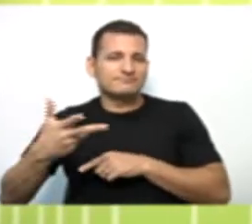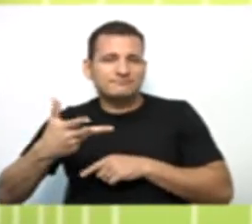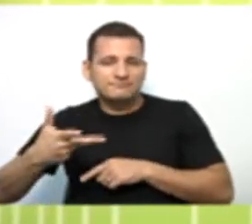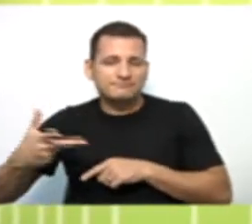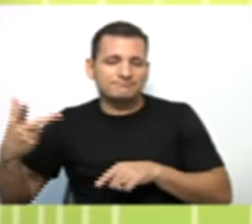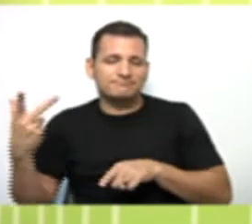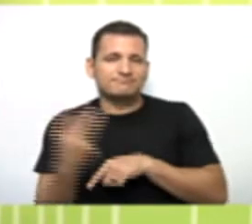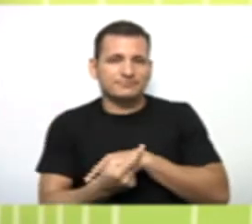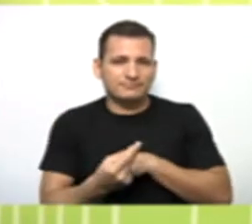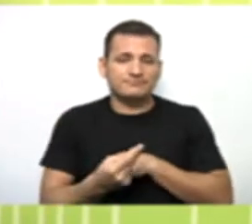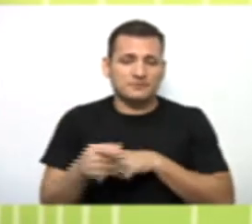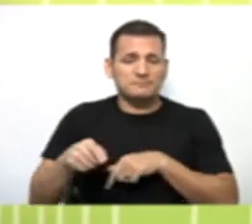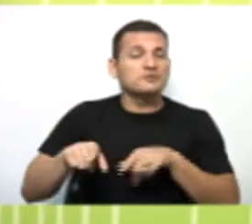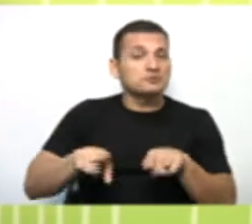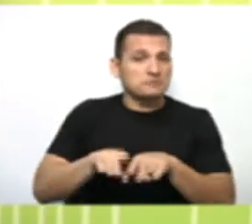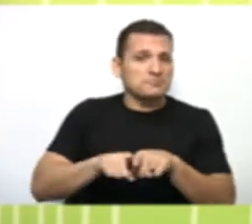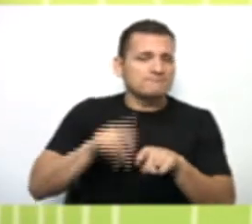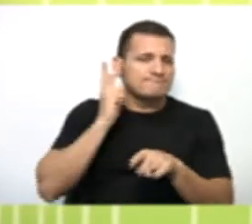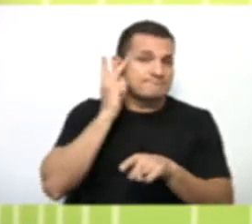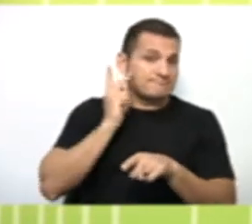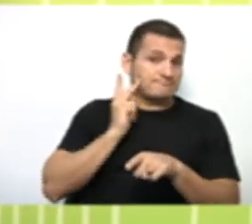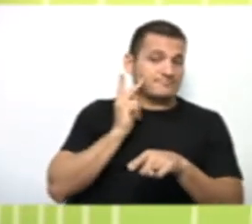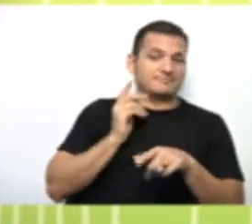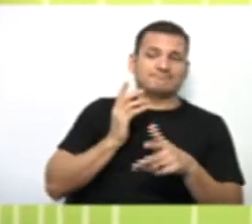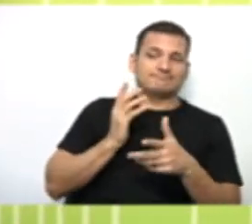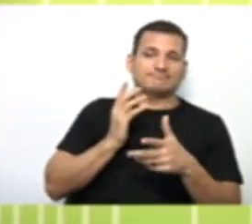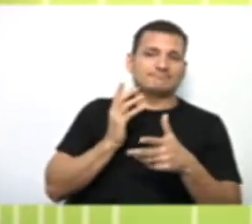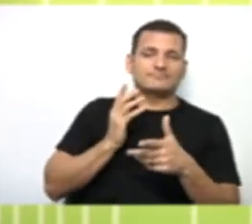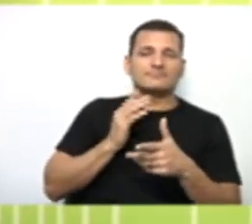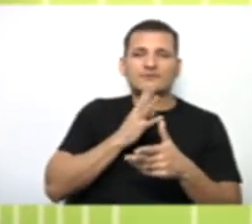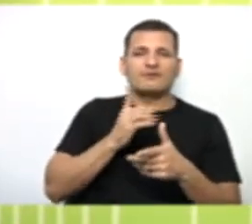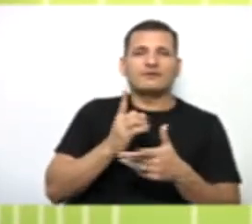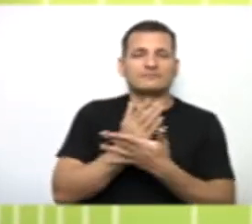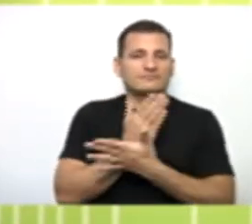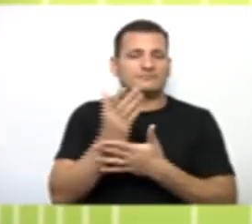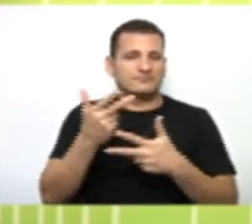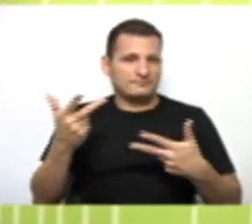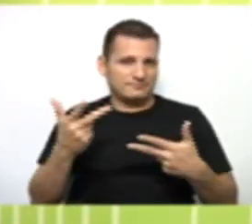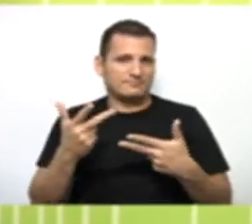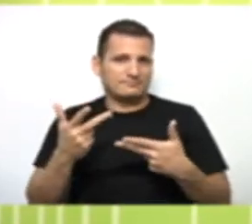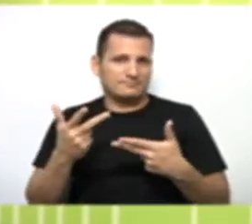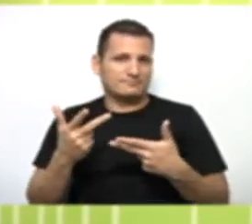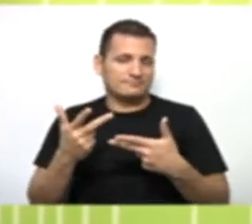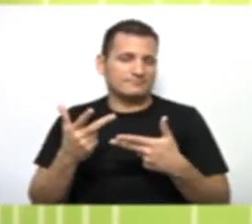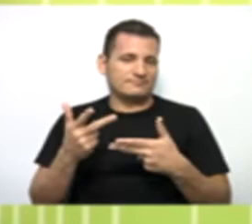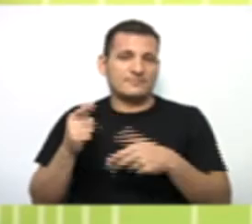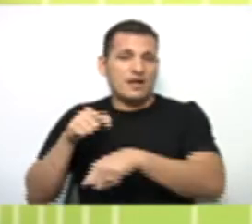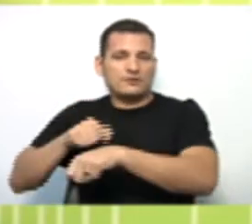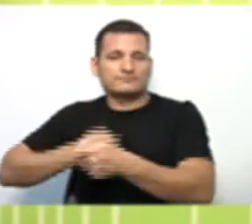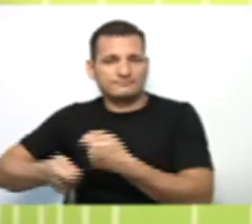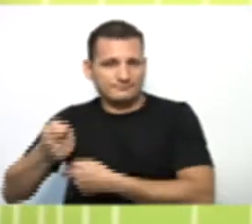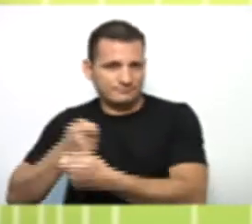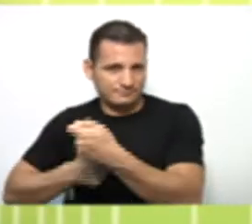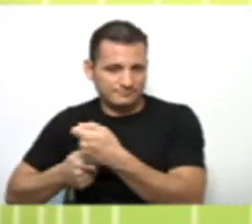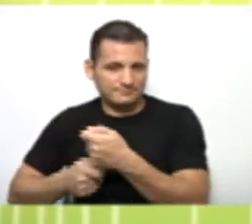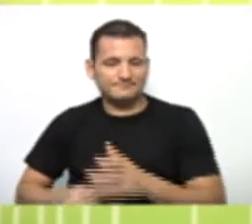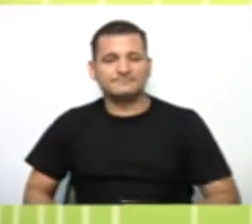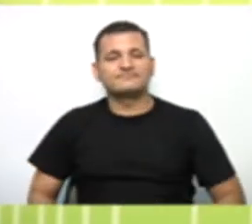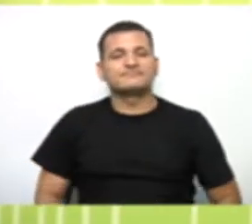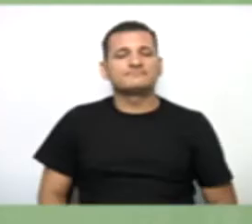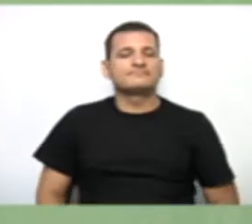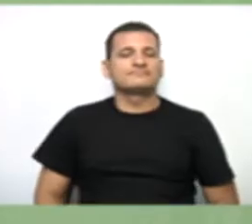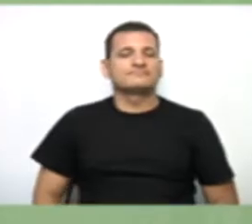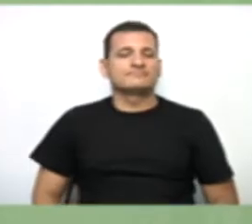te deixando um pouco constrangido até por não saber de certas coisas inerentes à hora da negociação. Vamos lá